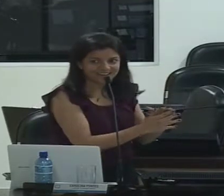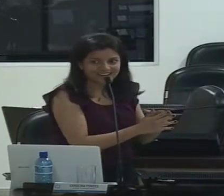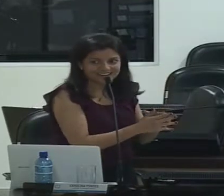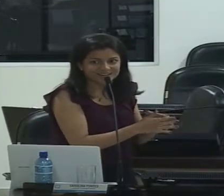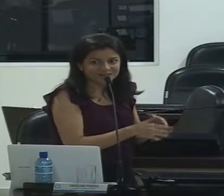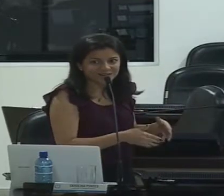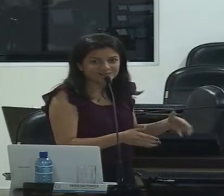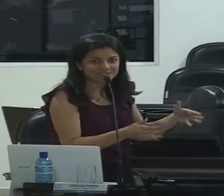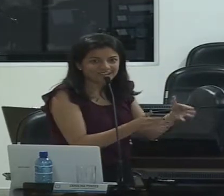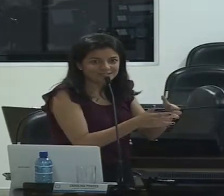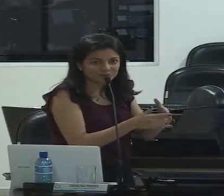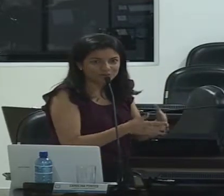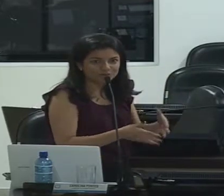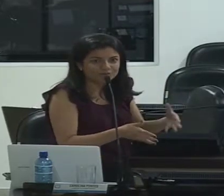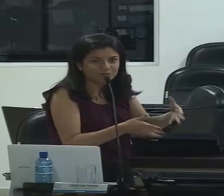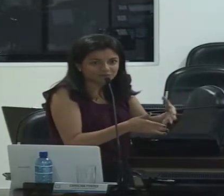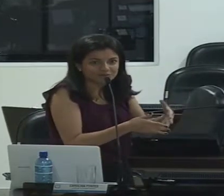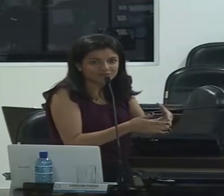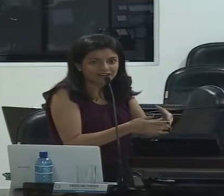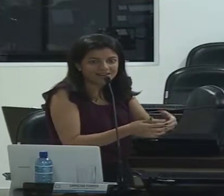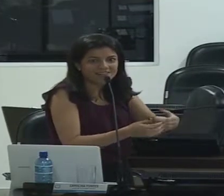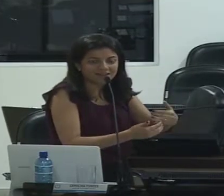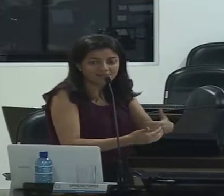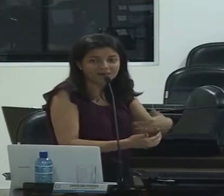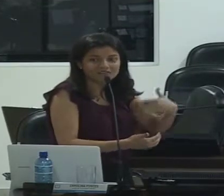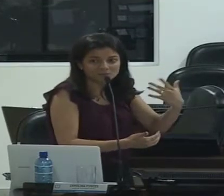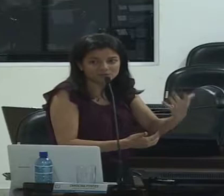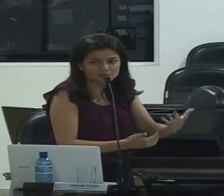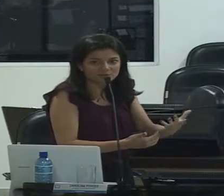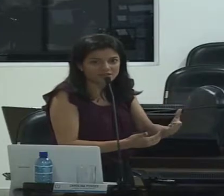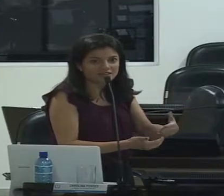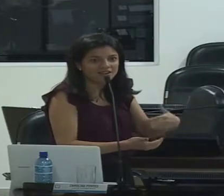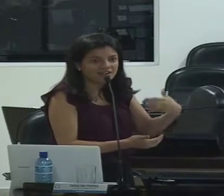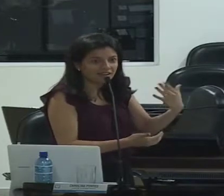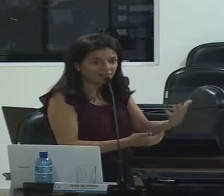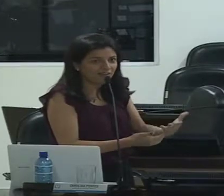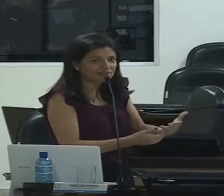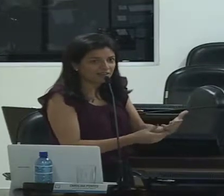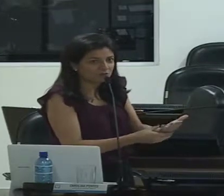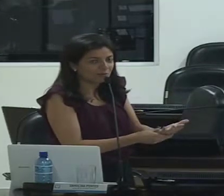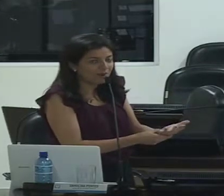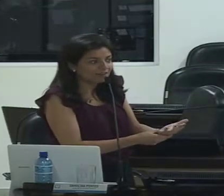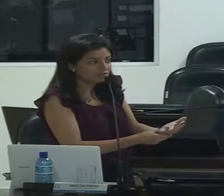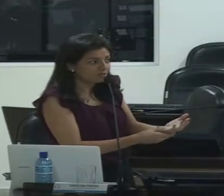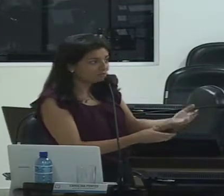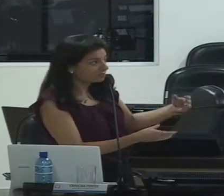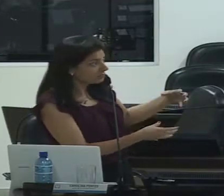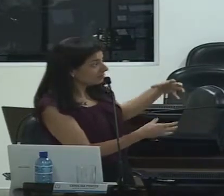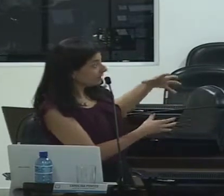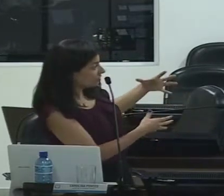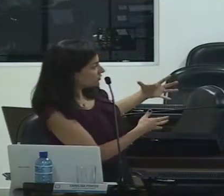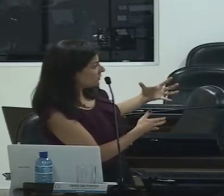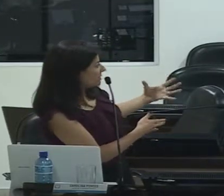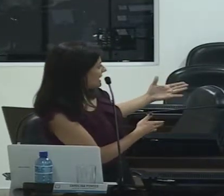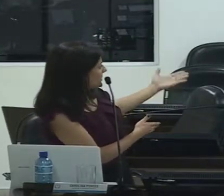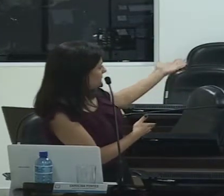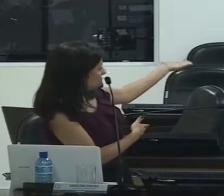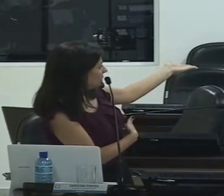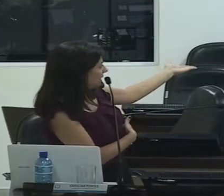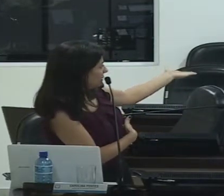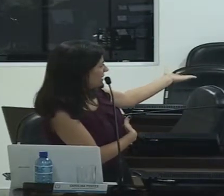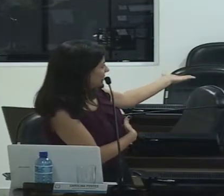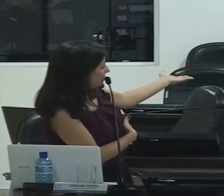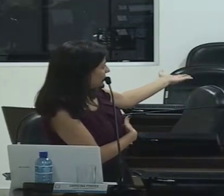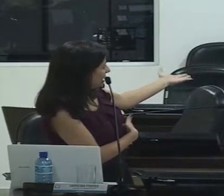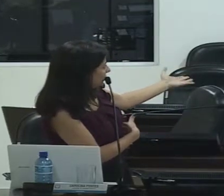nós identificamos aqueles conjuntos habitacionais que tem mais pessoas ainda que tentam fazer a sua parte, a gente percebe, o